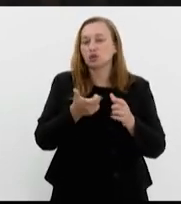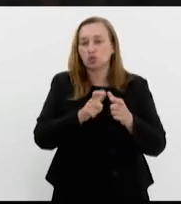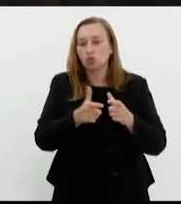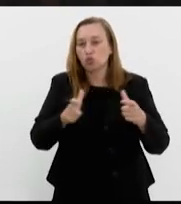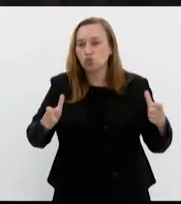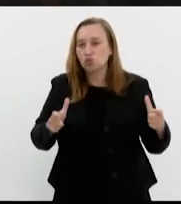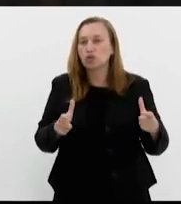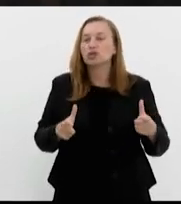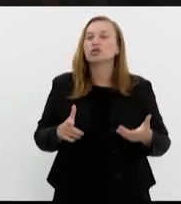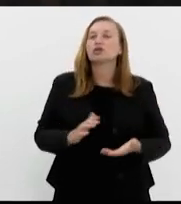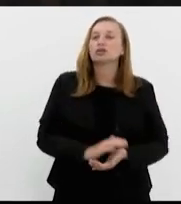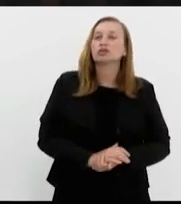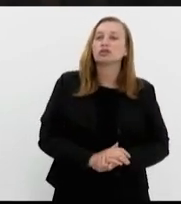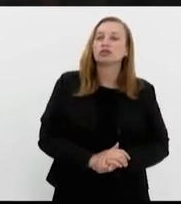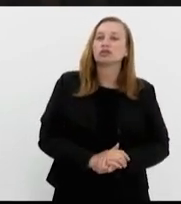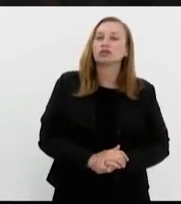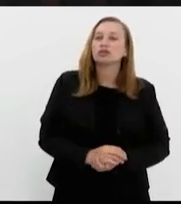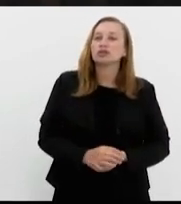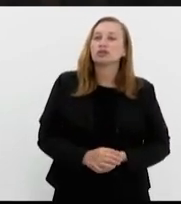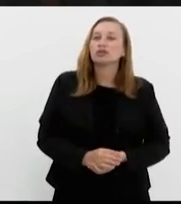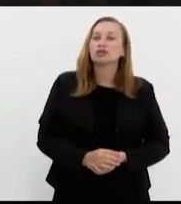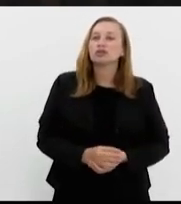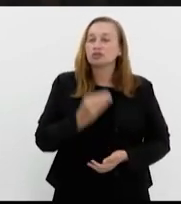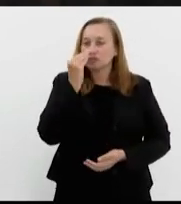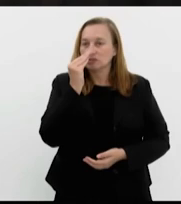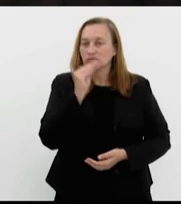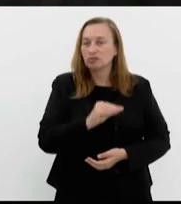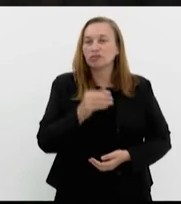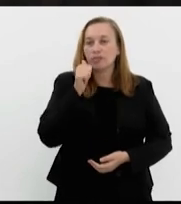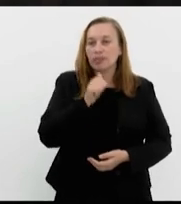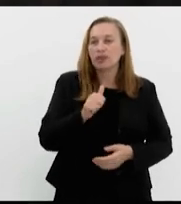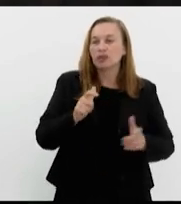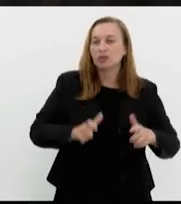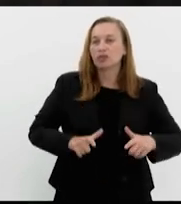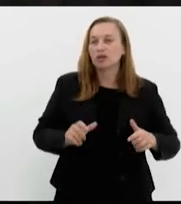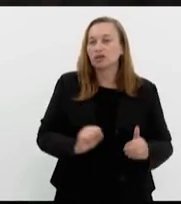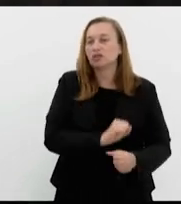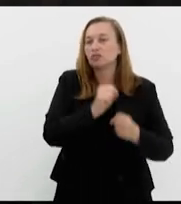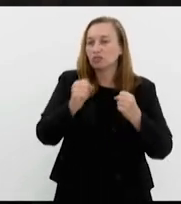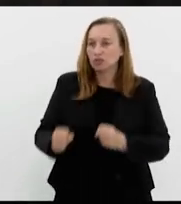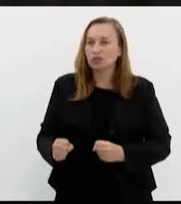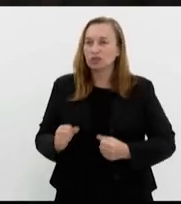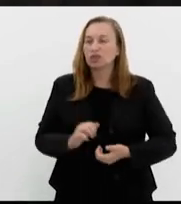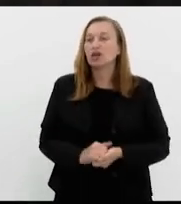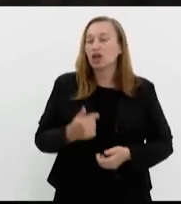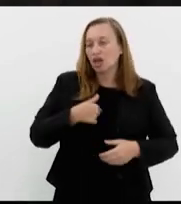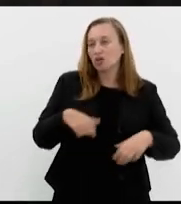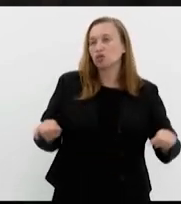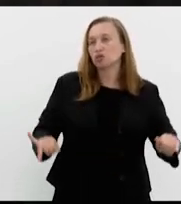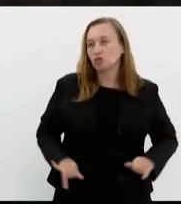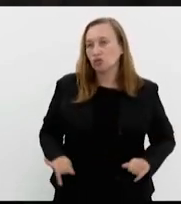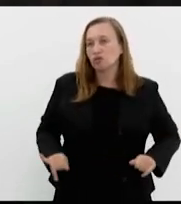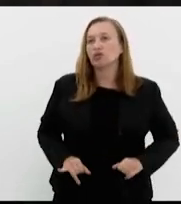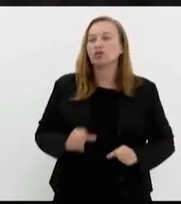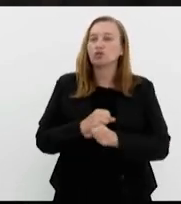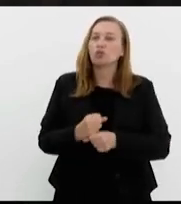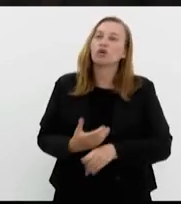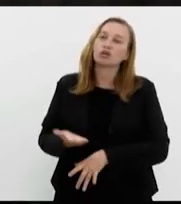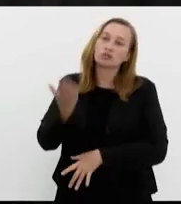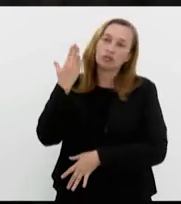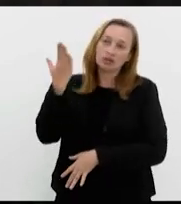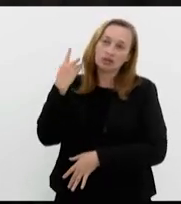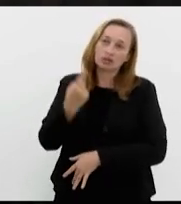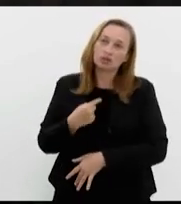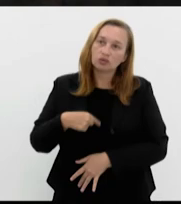deslegitimação das mulheres nos espaços de poder. Vide a violência que eu mesma sofri no ano passado, quando